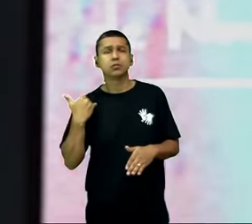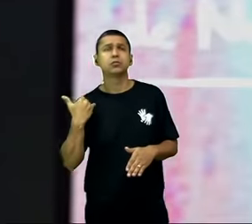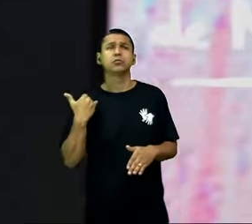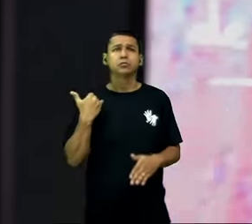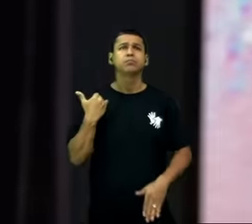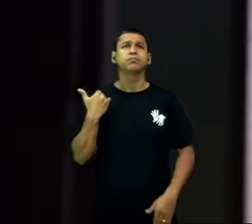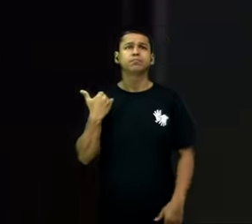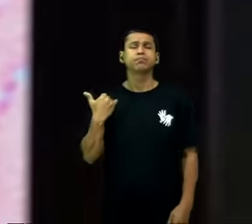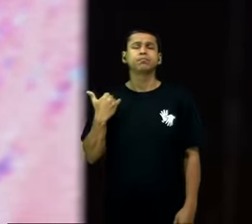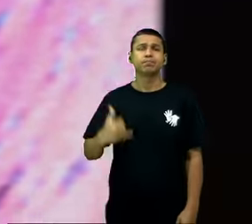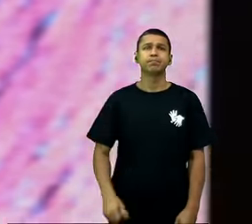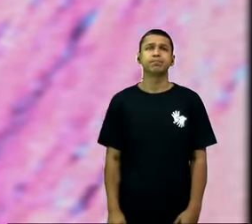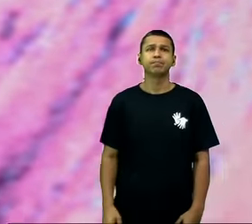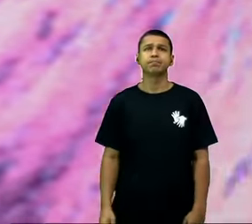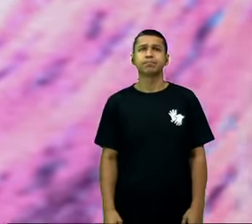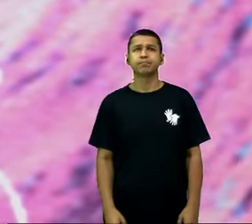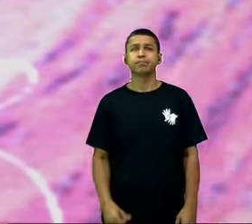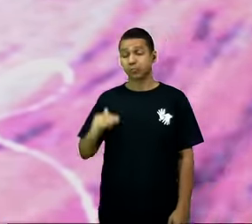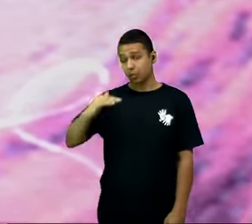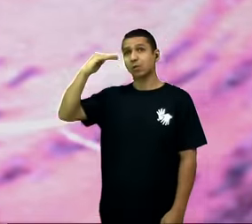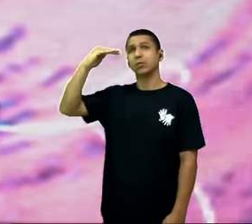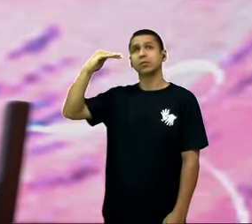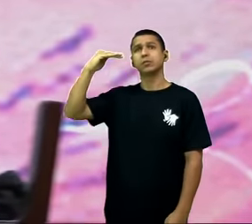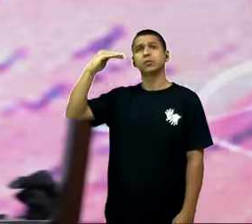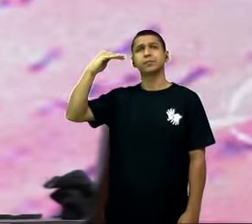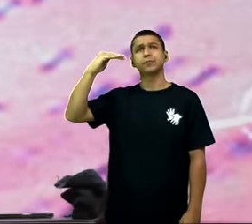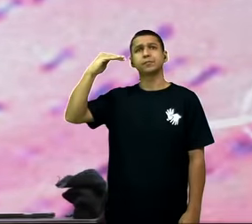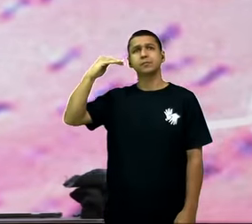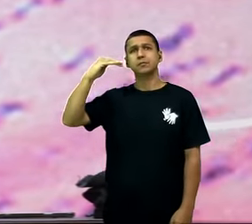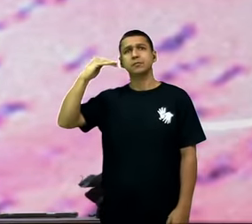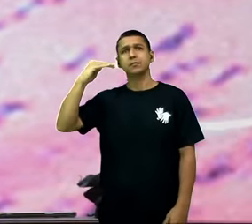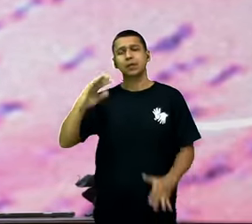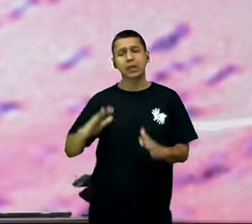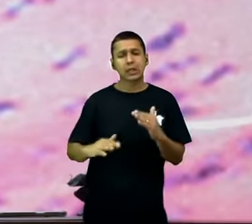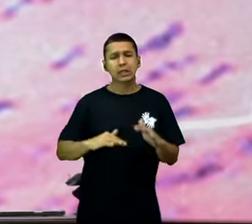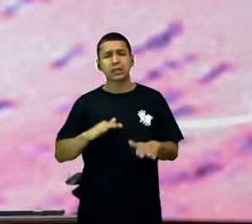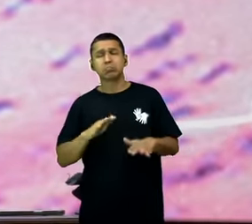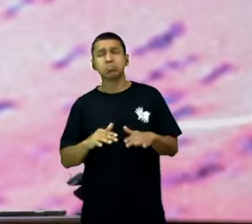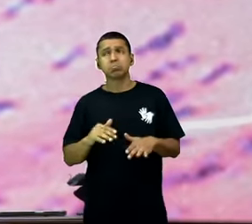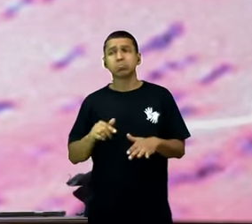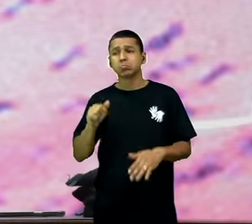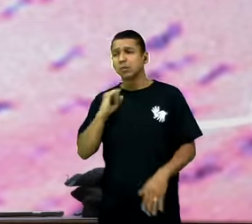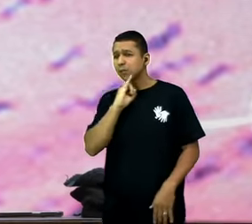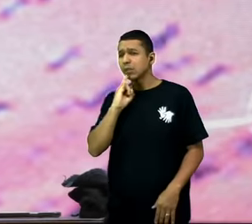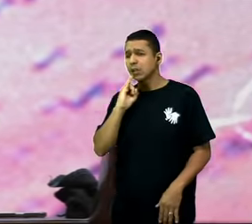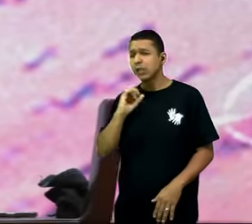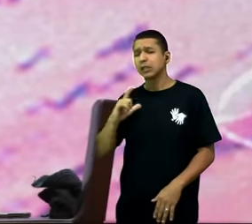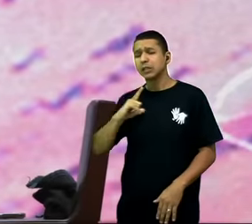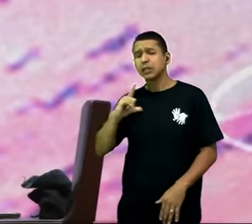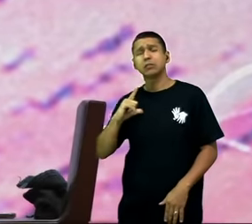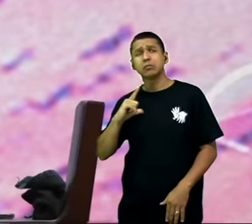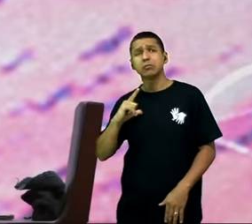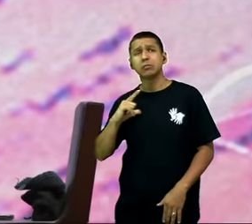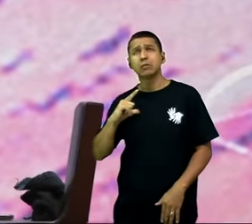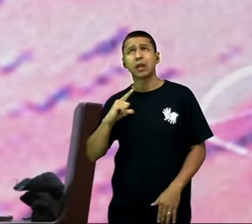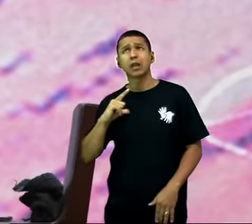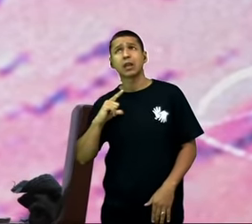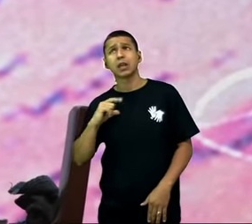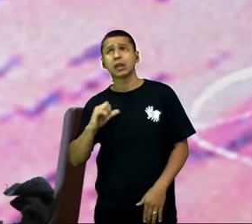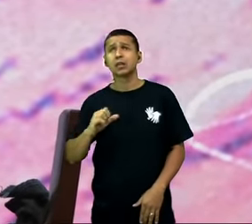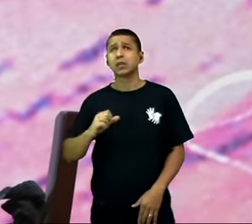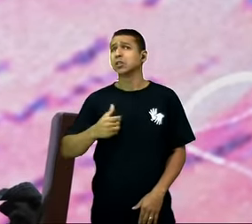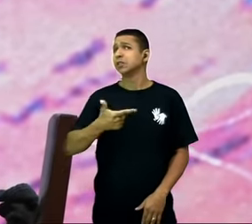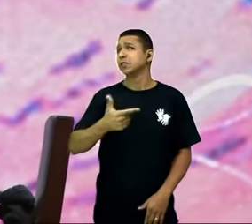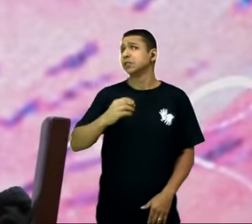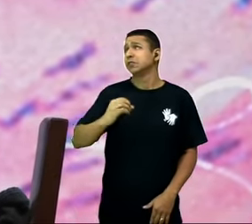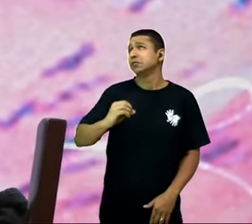anos estava maduro, já era um adulto. Então ele praticamente está saindo daquela fase da adolescência. Está comigo aqui? Quem está entendendo o que eu estou